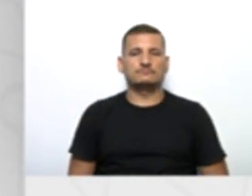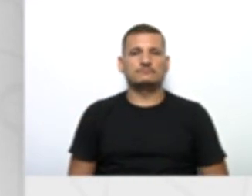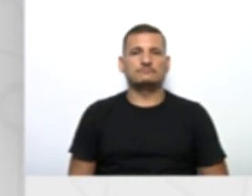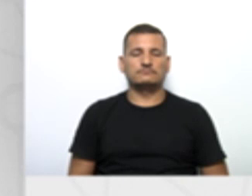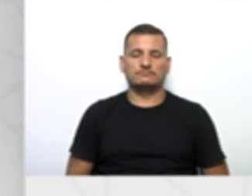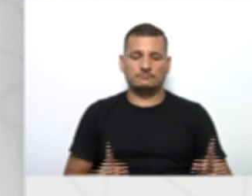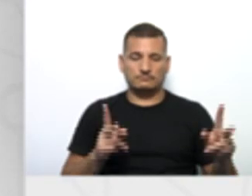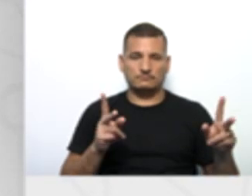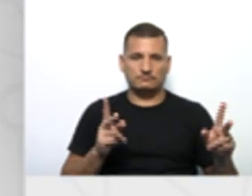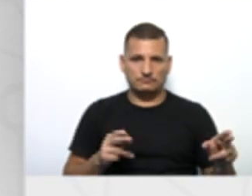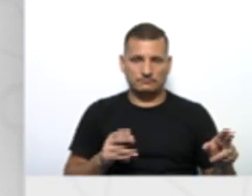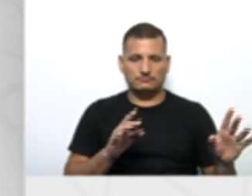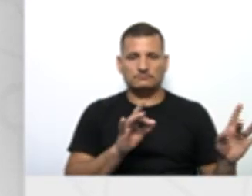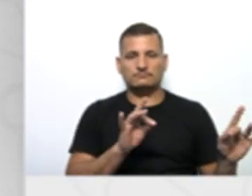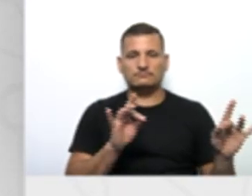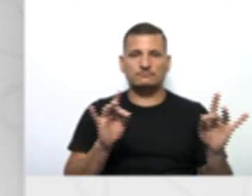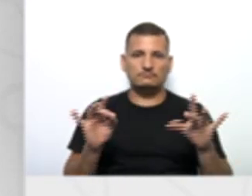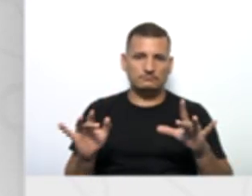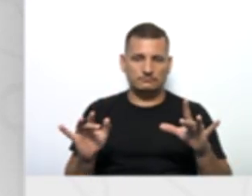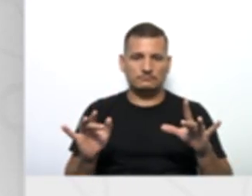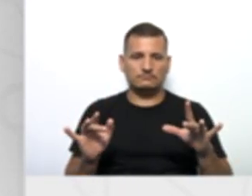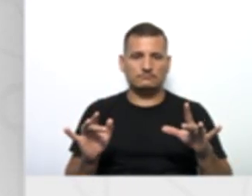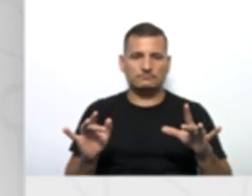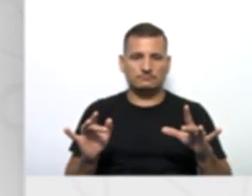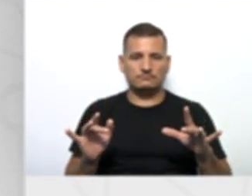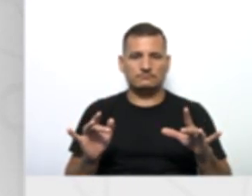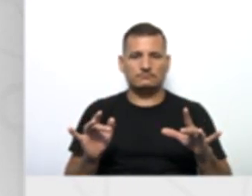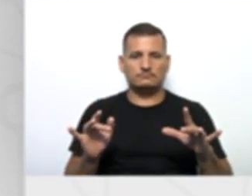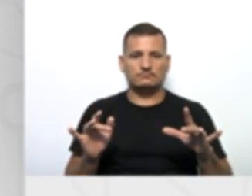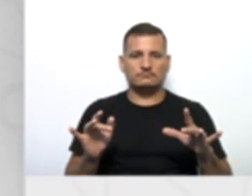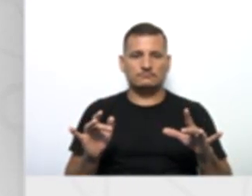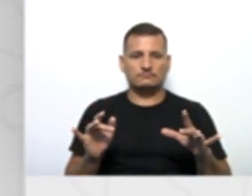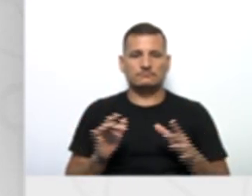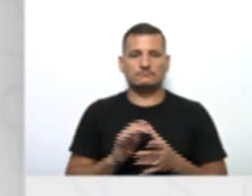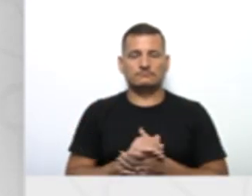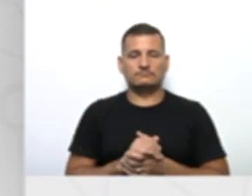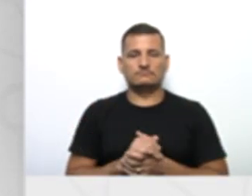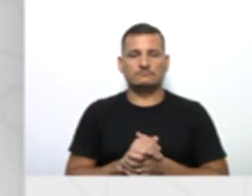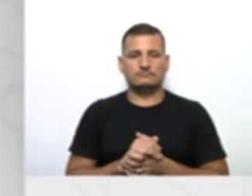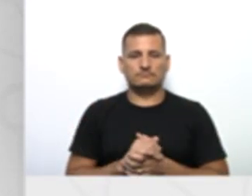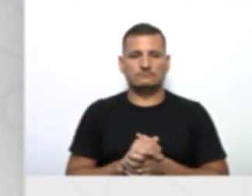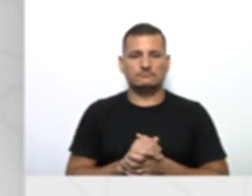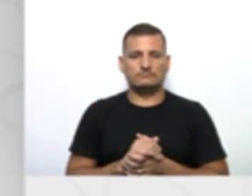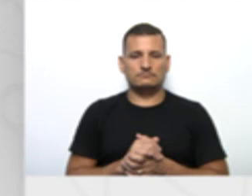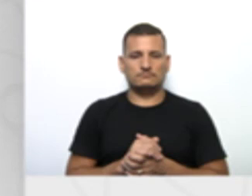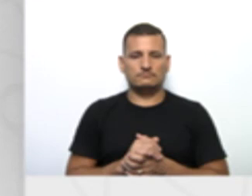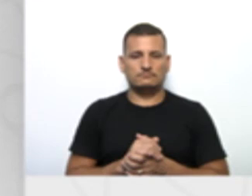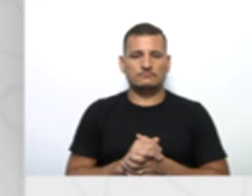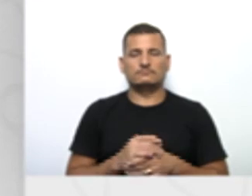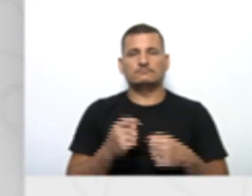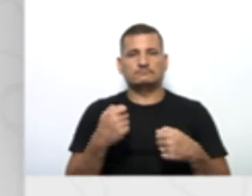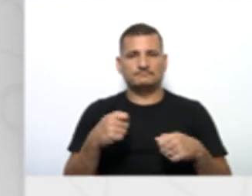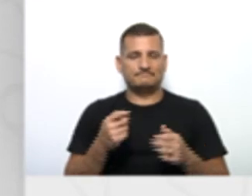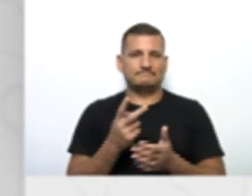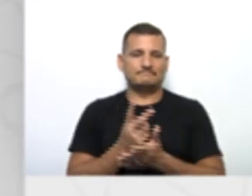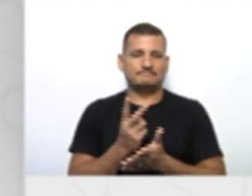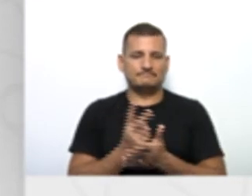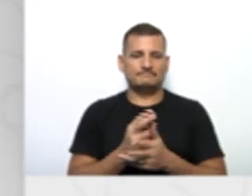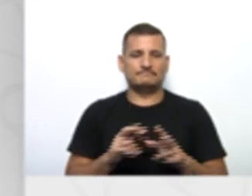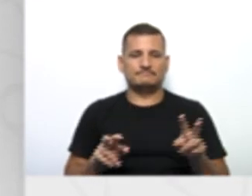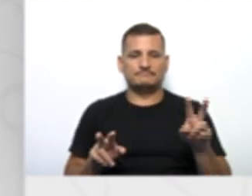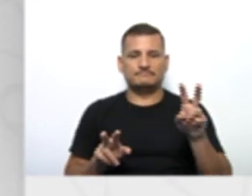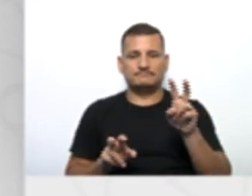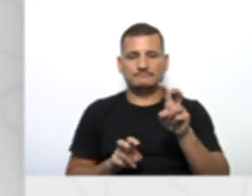Eu copiei e colei. Toda vez que eu fizer isso, eu tenho que destacar a parte por aspas, ó. Tem que colocar